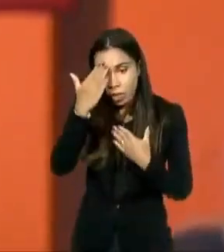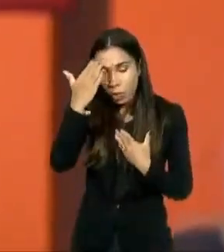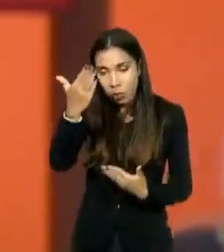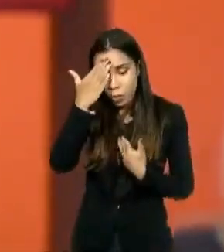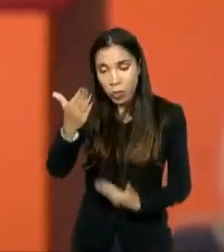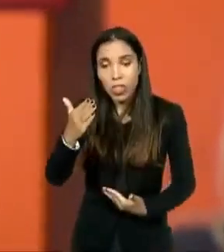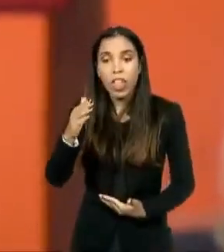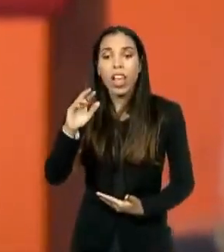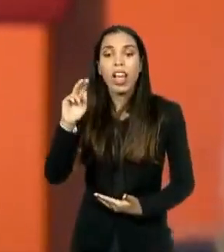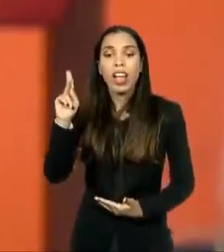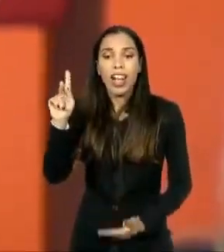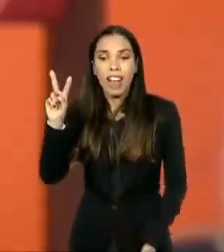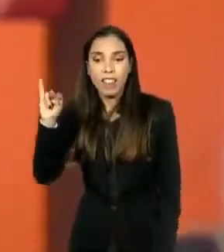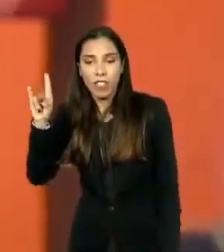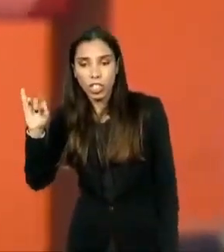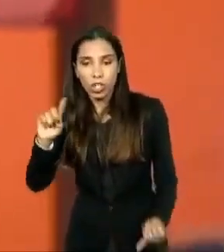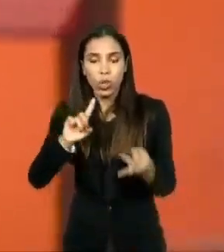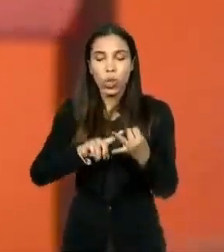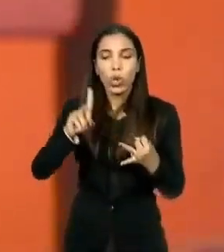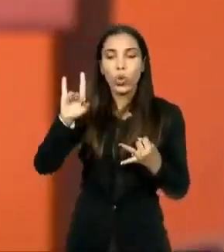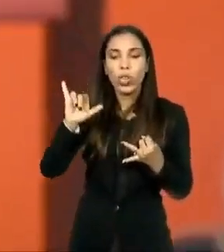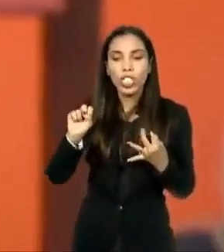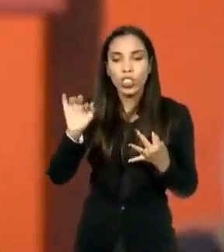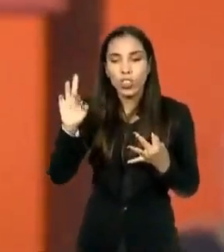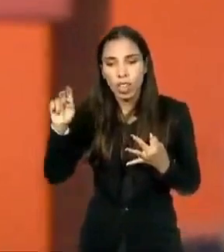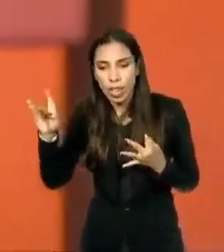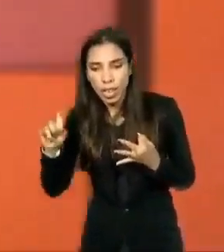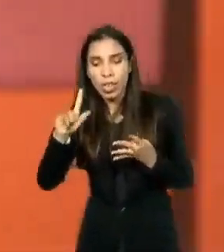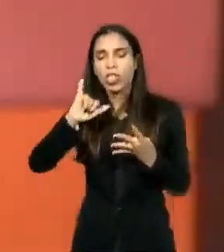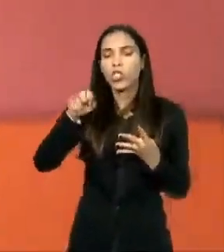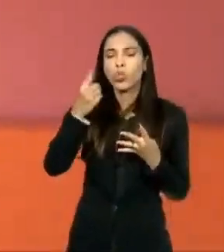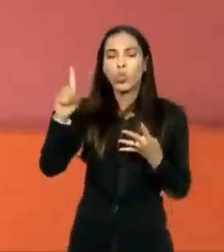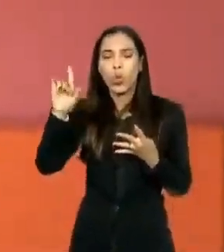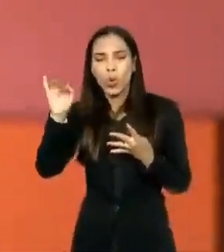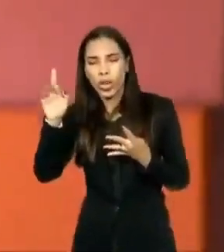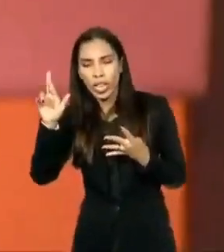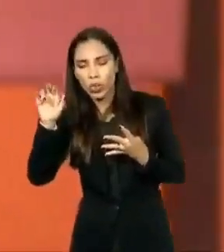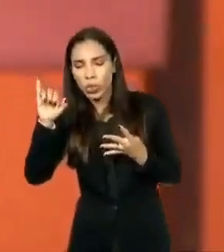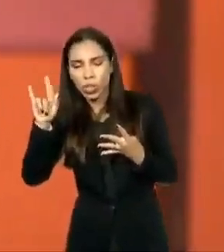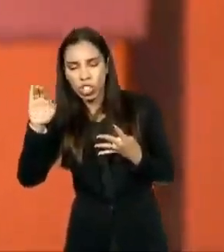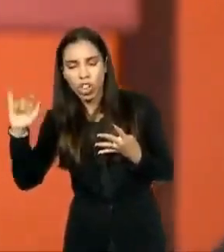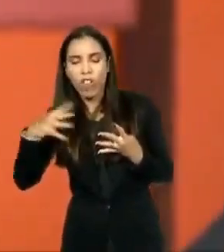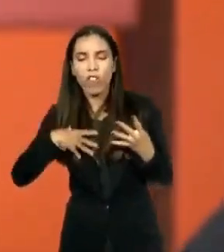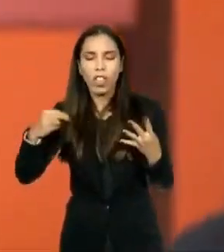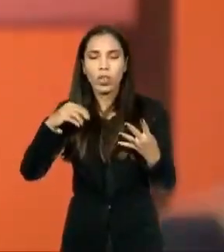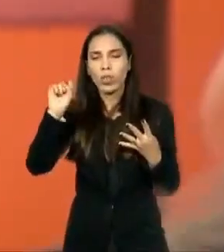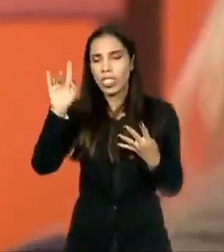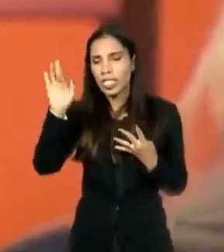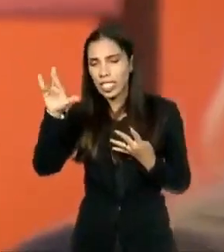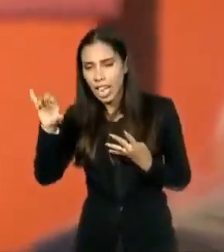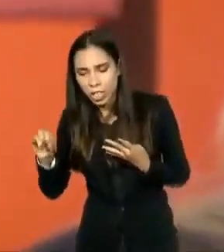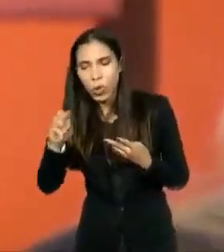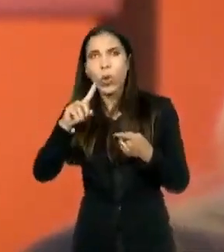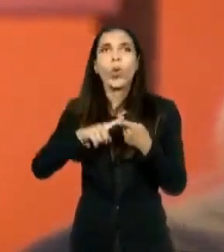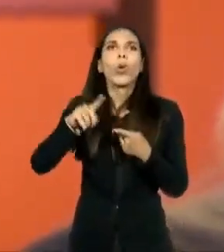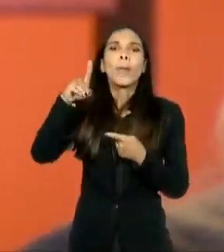é a Cavídeo, é o Luiz Felipe, Mariana Bezerra, João Gurgel, filho do Sérgio Ricardo, Marina,